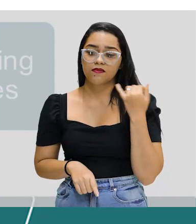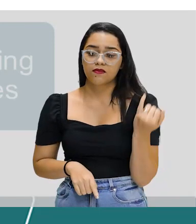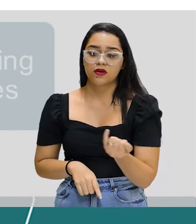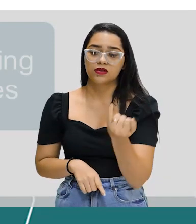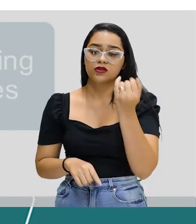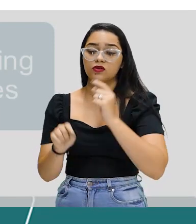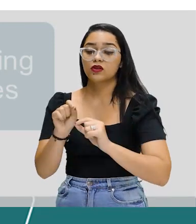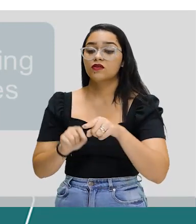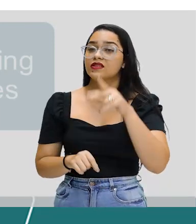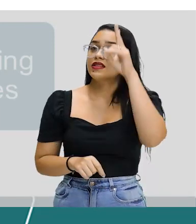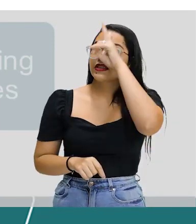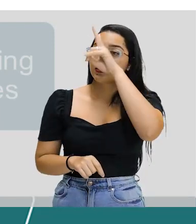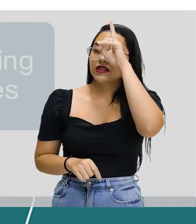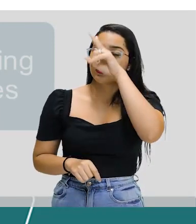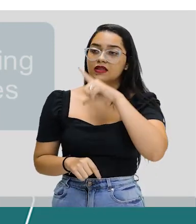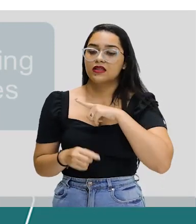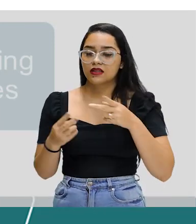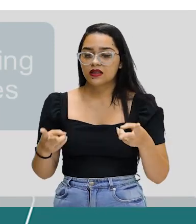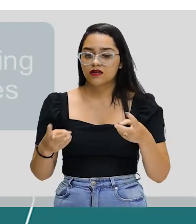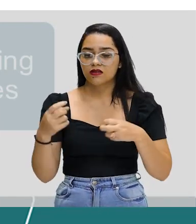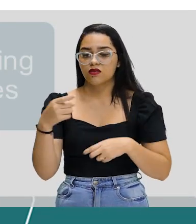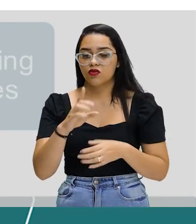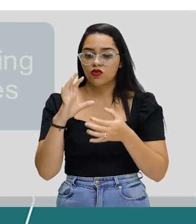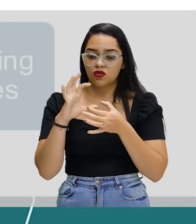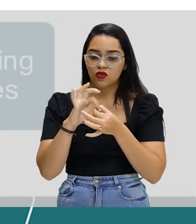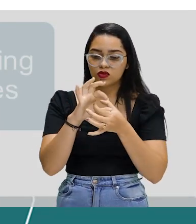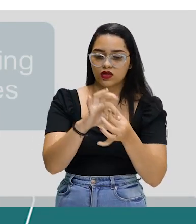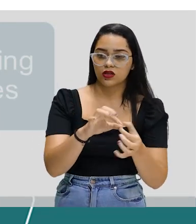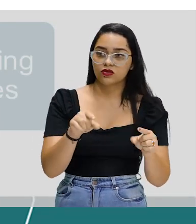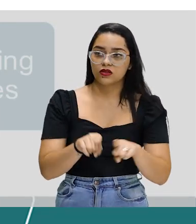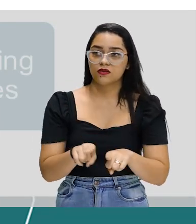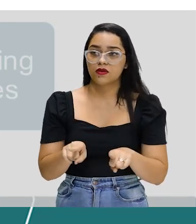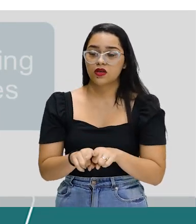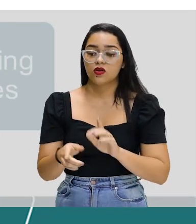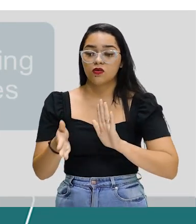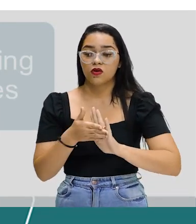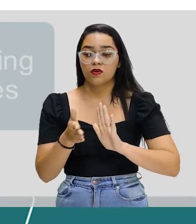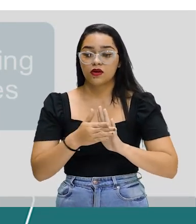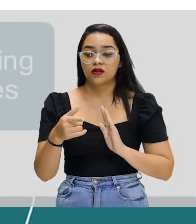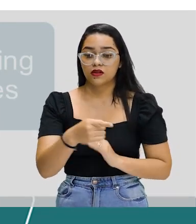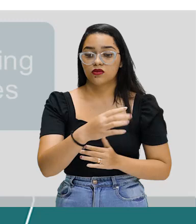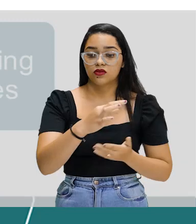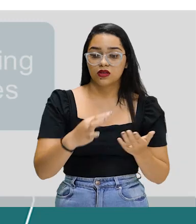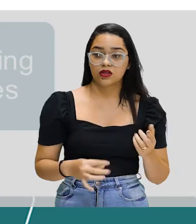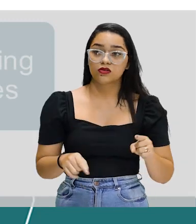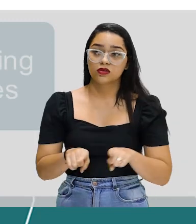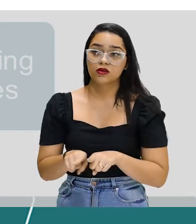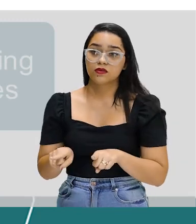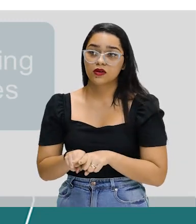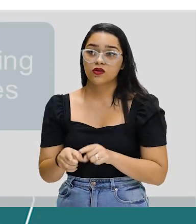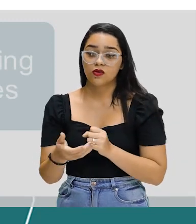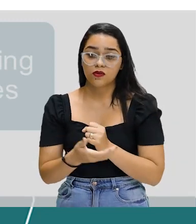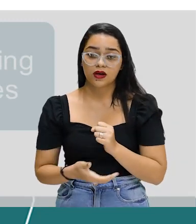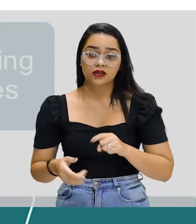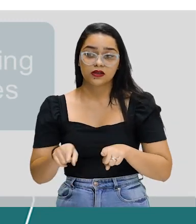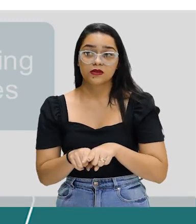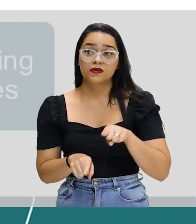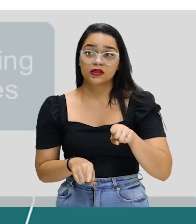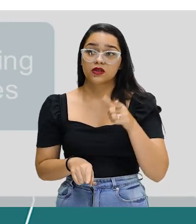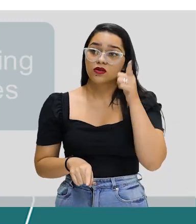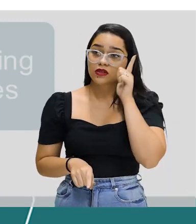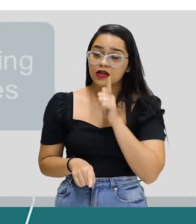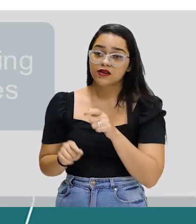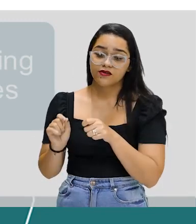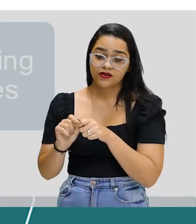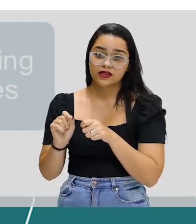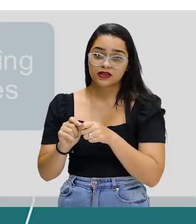que você lembre de identificar o contexto, identificar o propósito do texto. Então, com base no gênero textual, você consegue